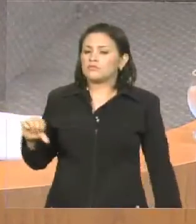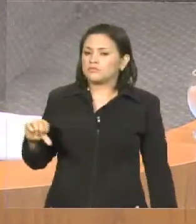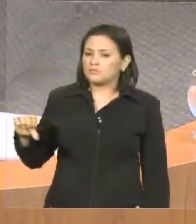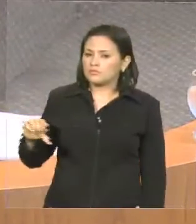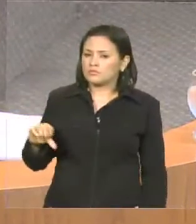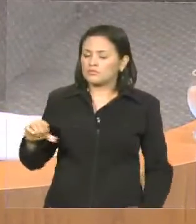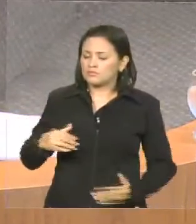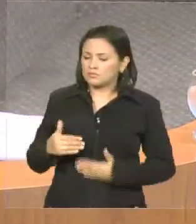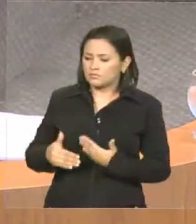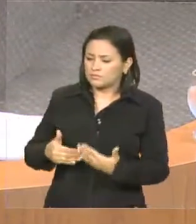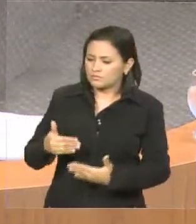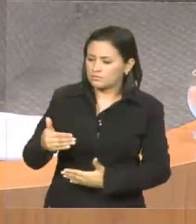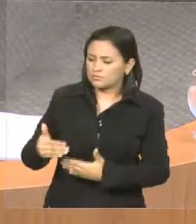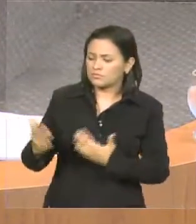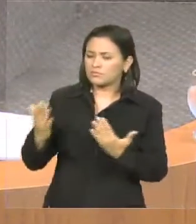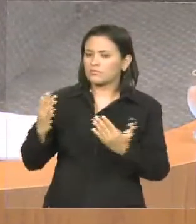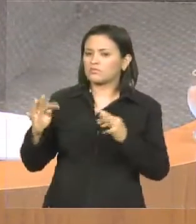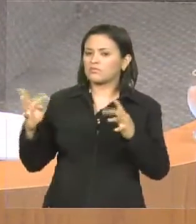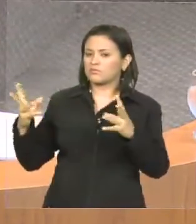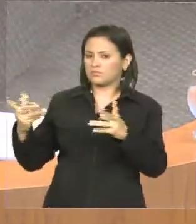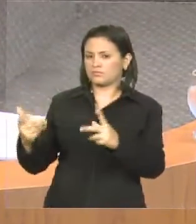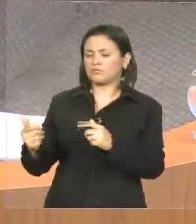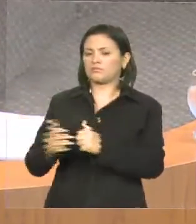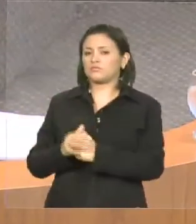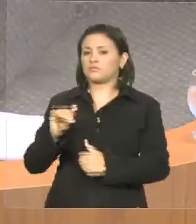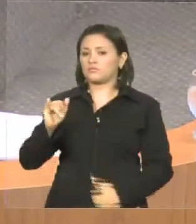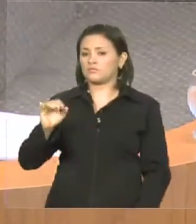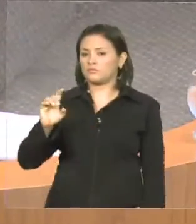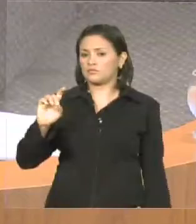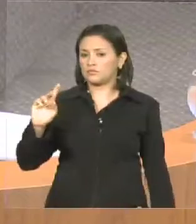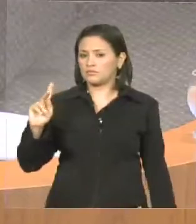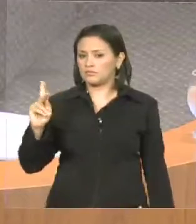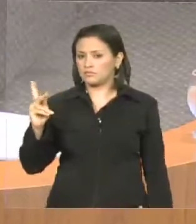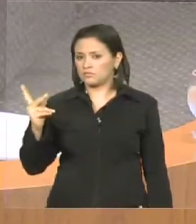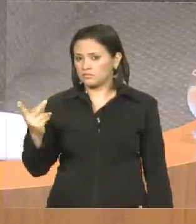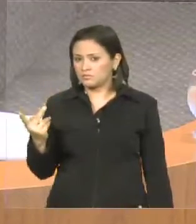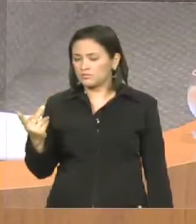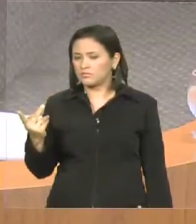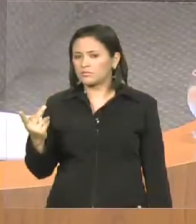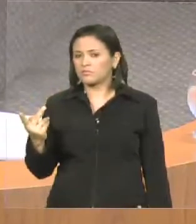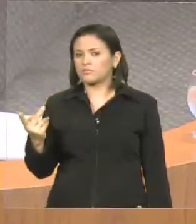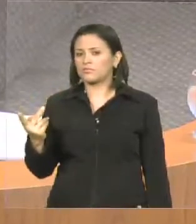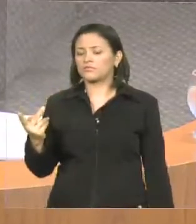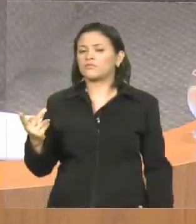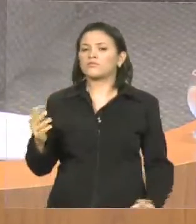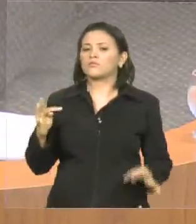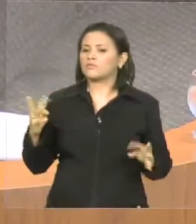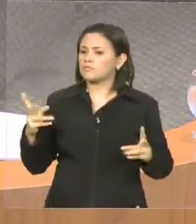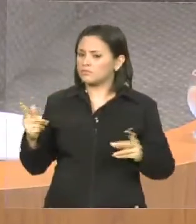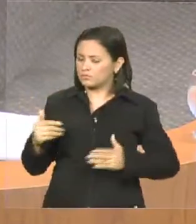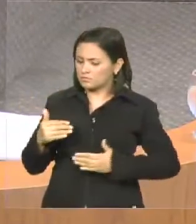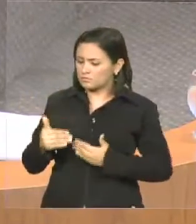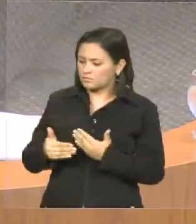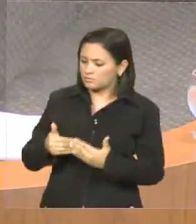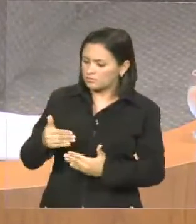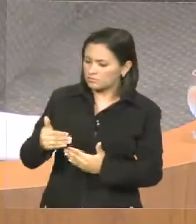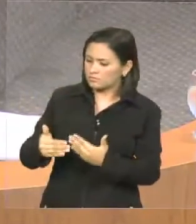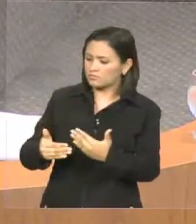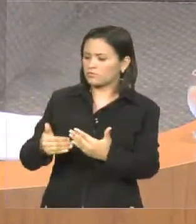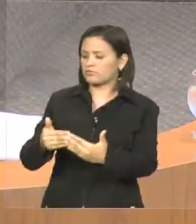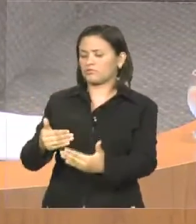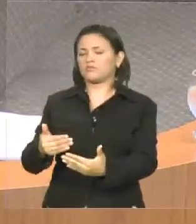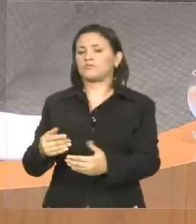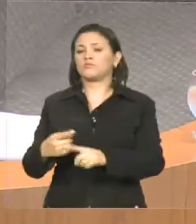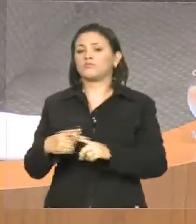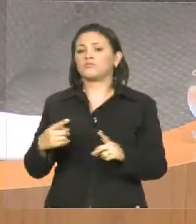O que isso quer dizer? É que o IDH do Maranhão está, todos os estados brasileiros estão com o seu IDH crescendo, mas o IDH do Maranhão está crescendo